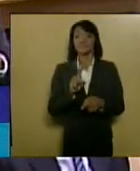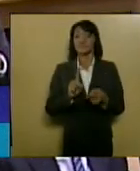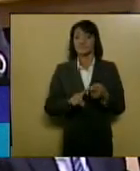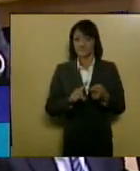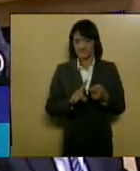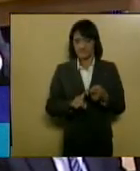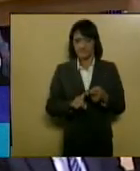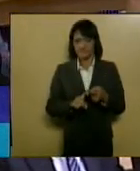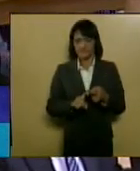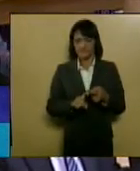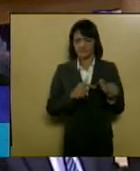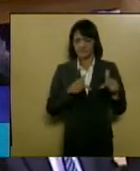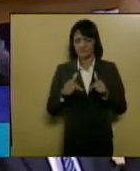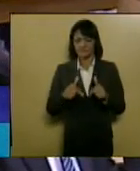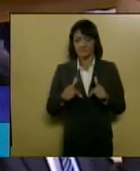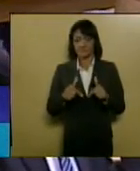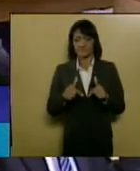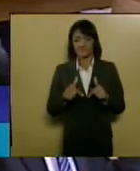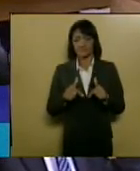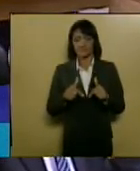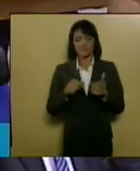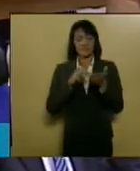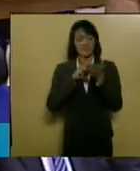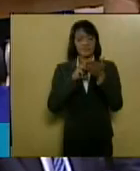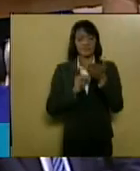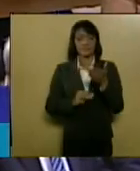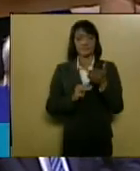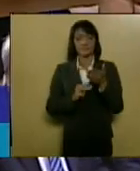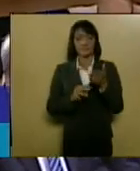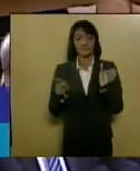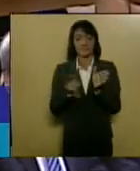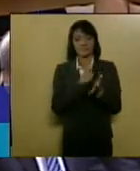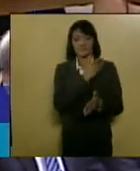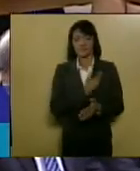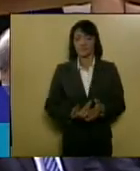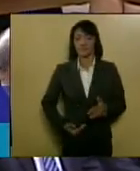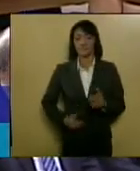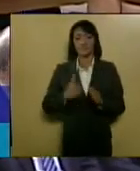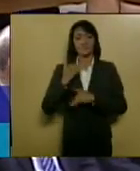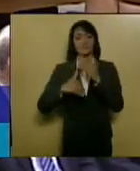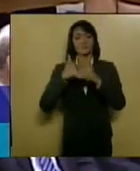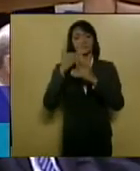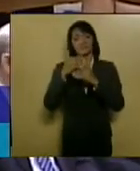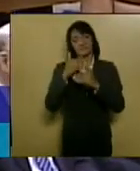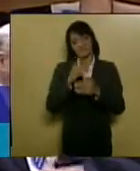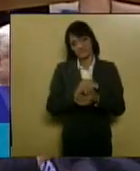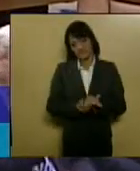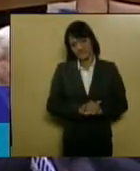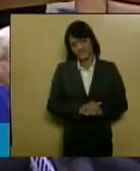de cooperação com as medidas governamentais para o desenvolvimento nacional.